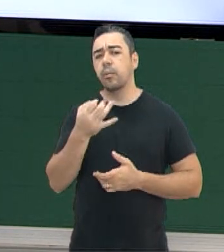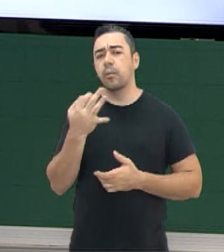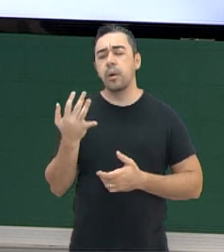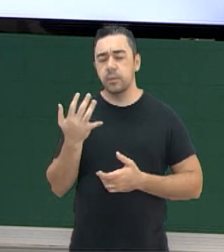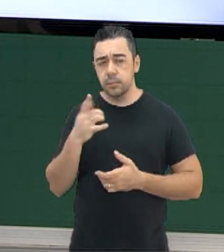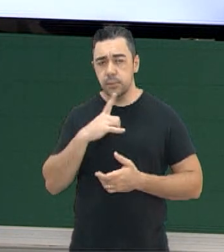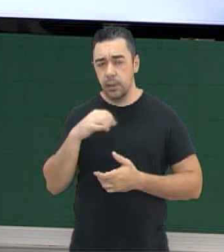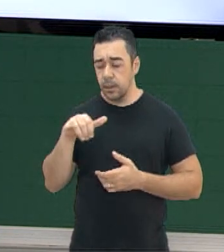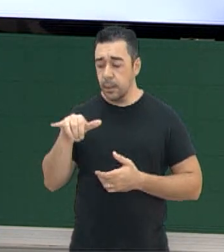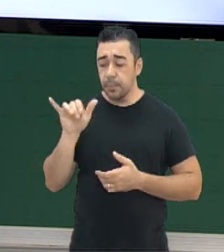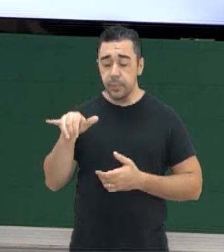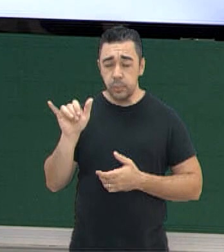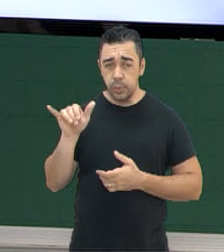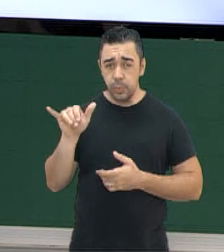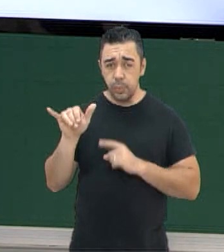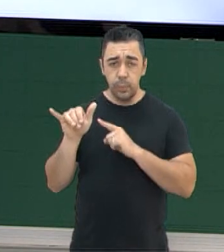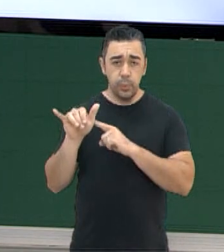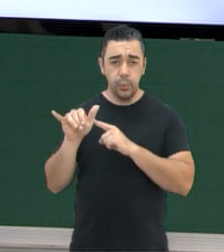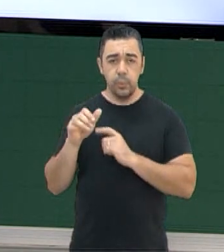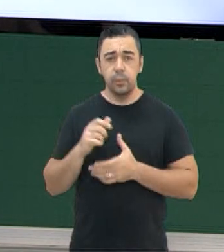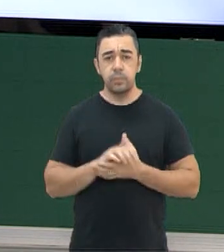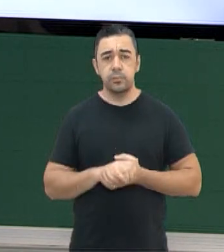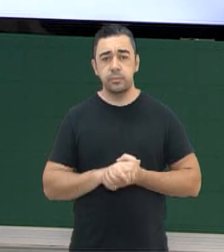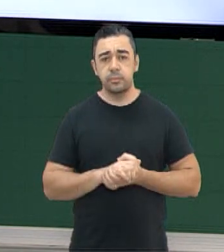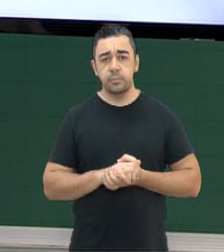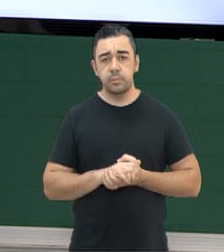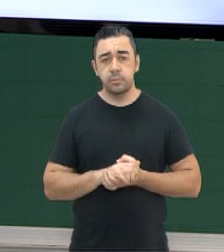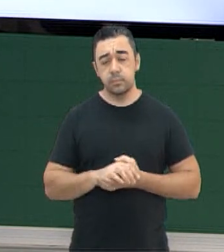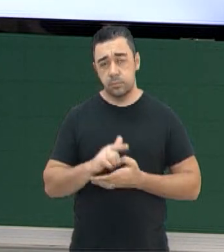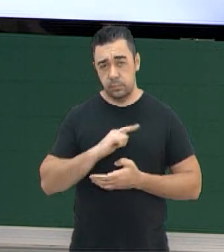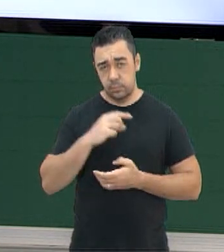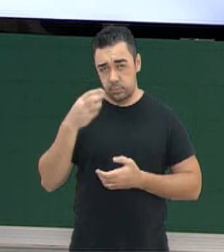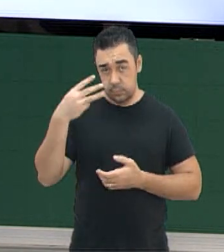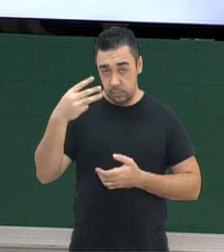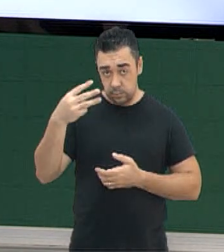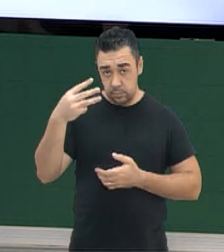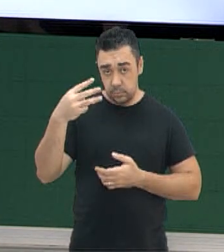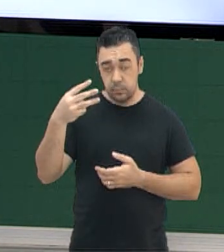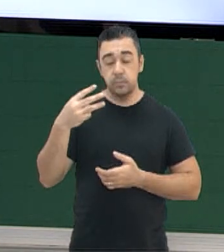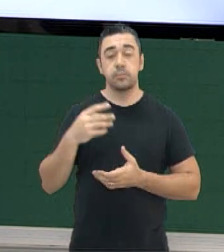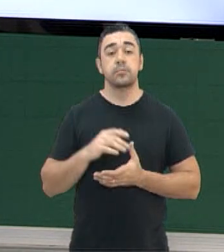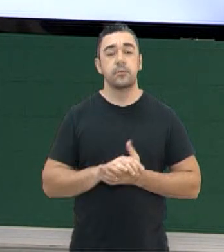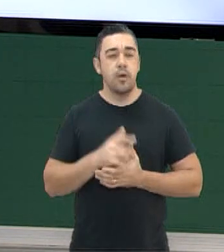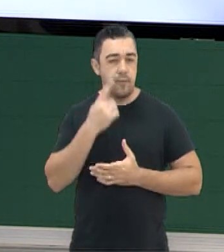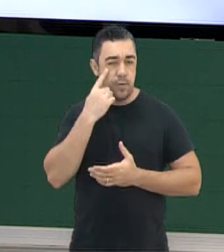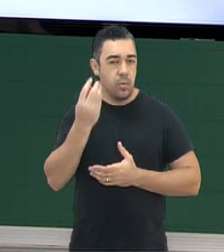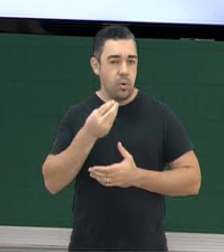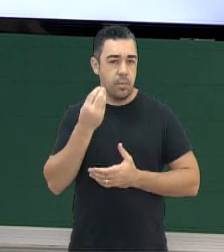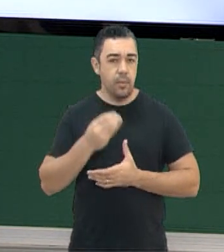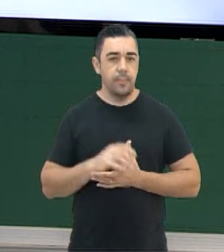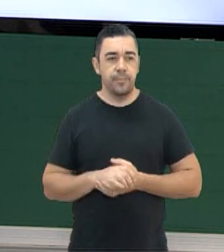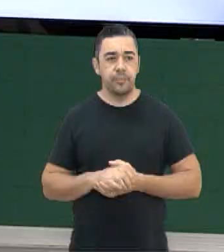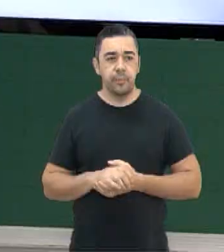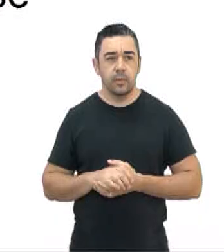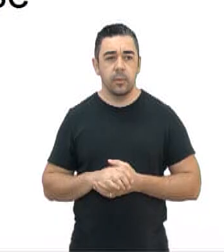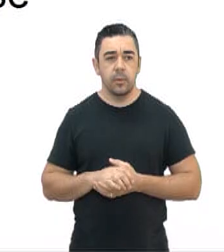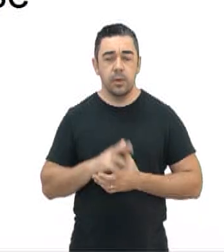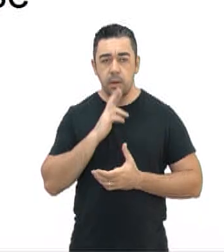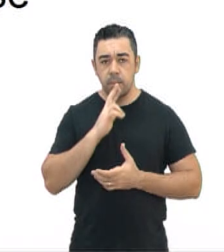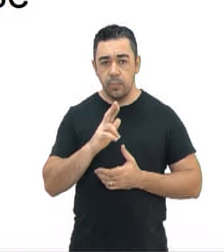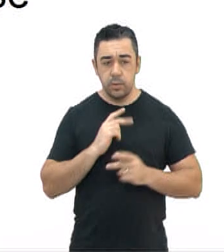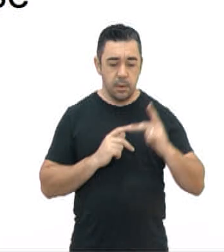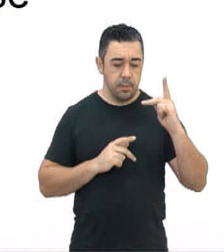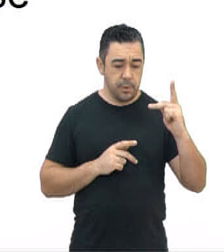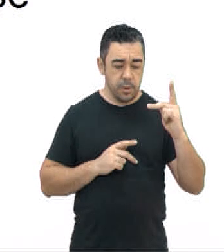do desenho tem a letra Y. Eu tenho 1, 2, 3 lados. Vamos ver como é que ficou? Resposta